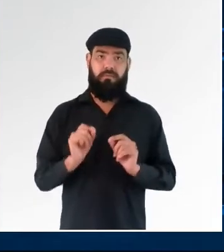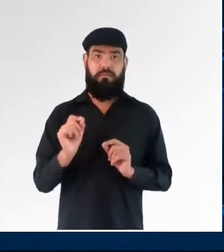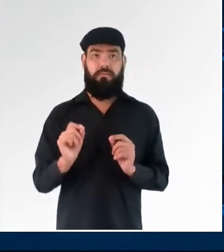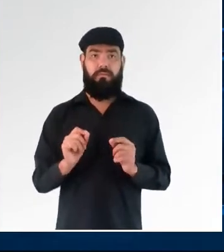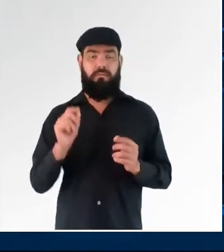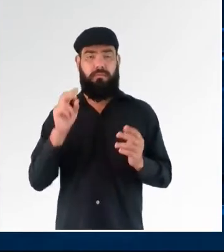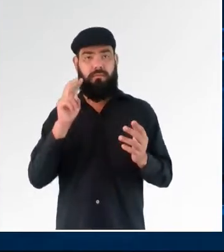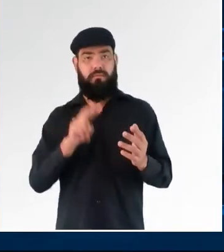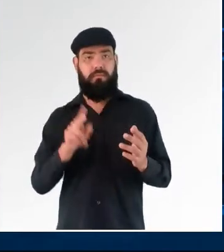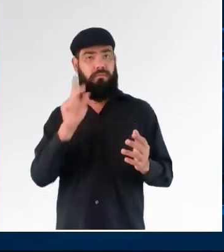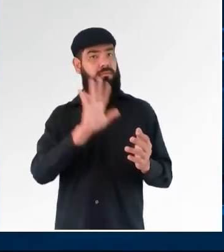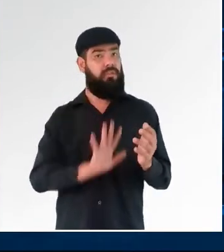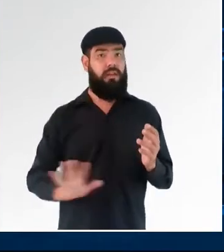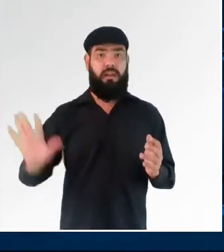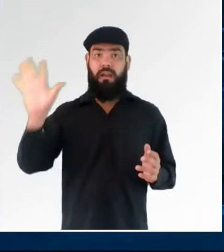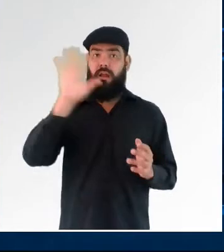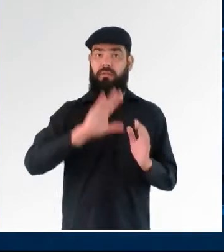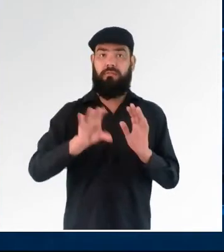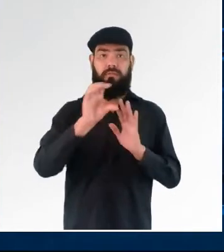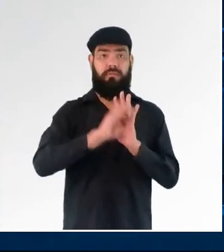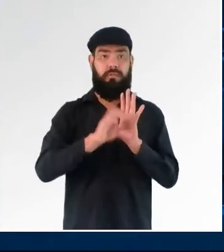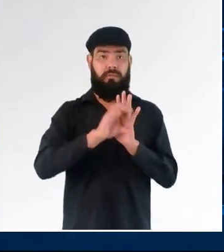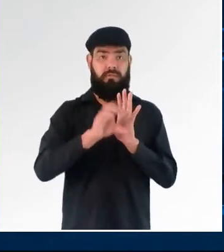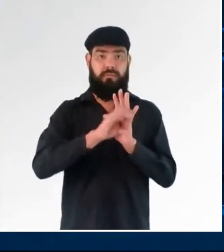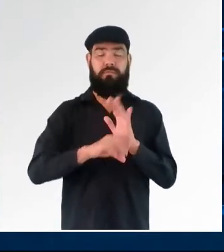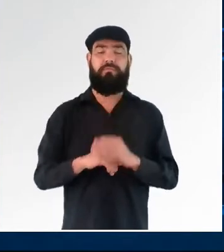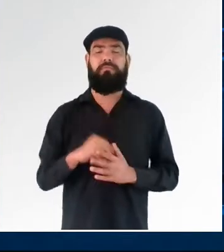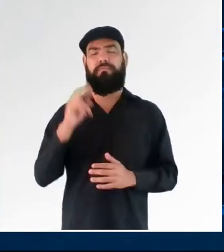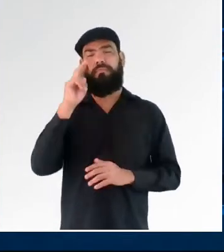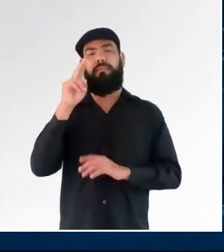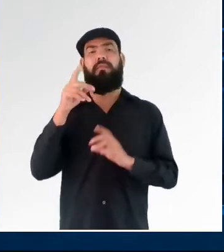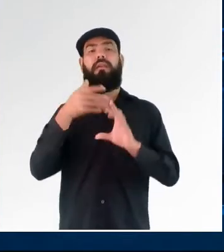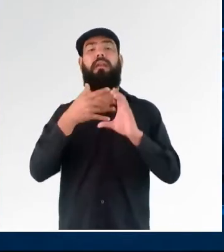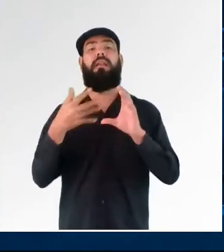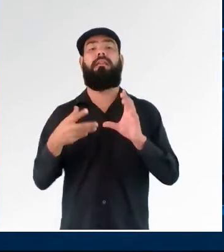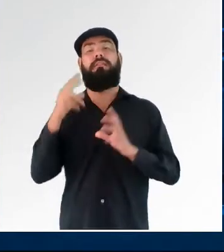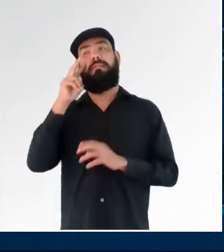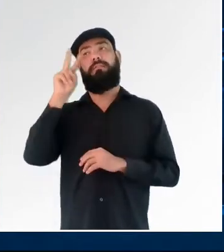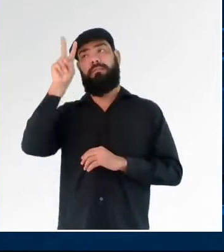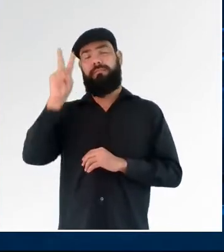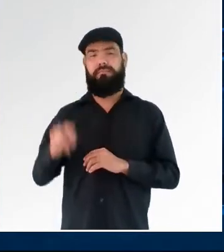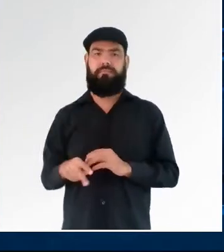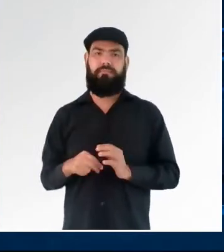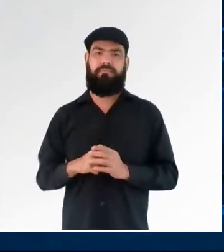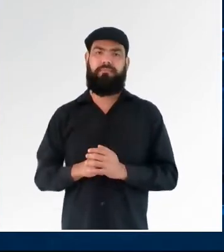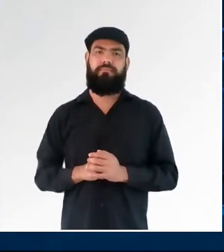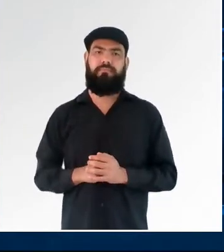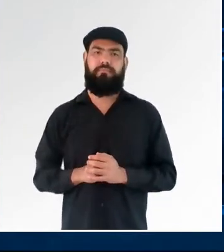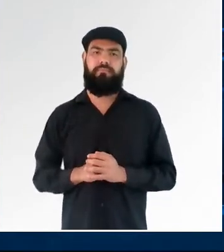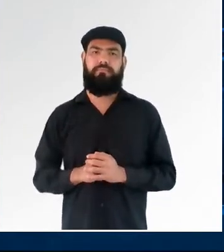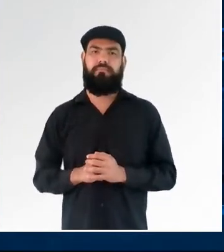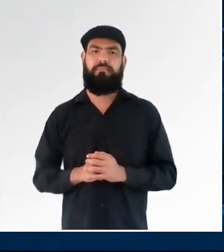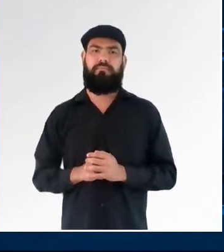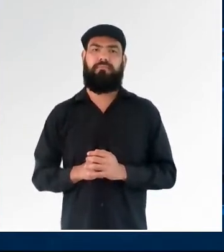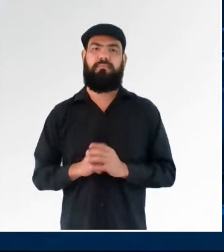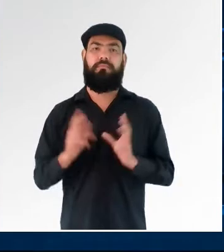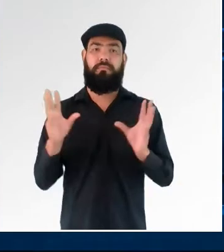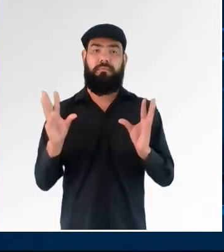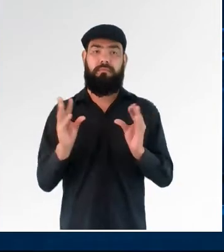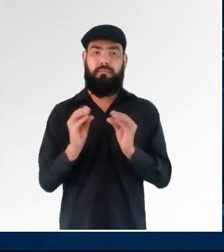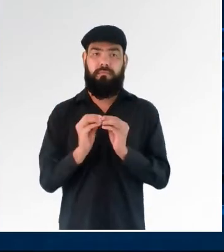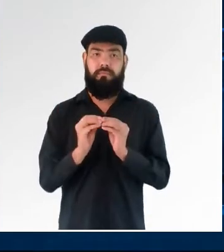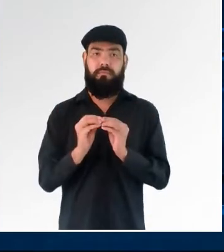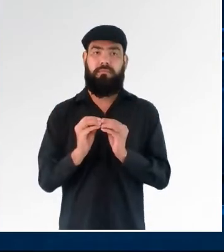conteúdo, apresenta estas características. Olha só as características. Falei aqui, tamanho reduzido, uso do